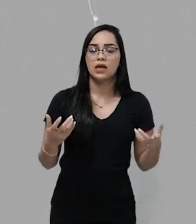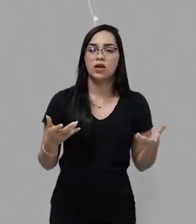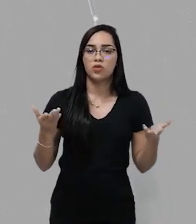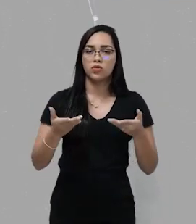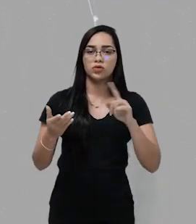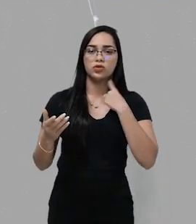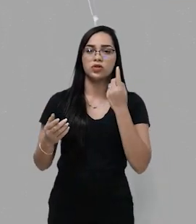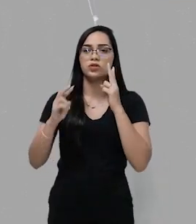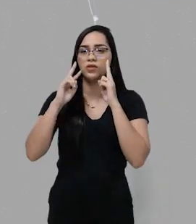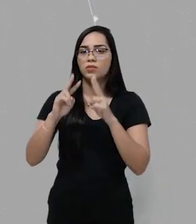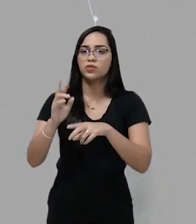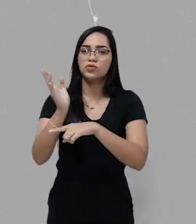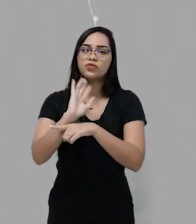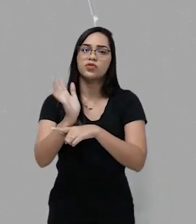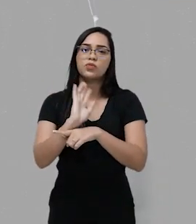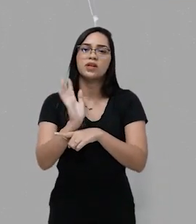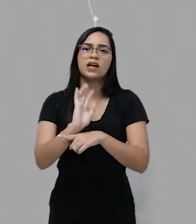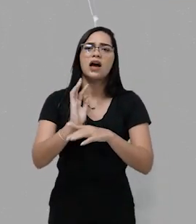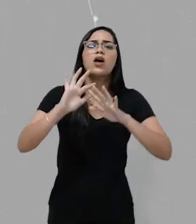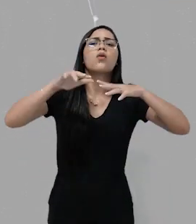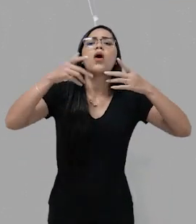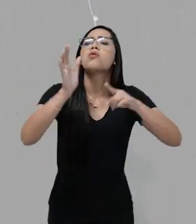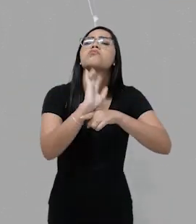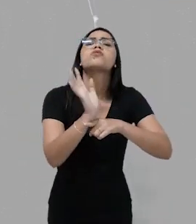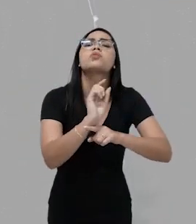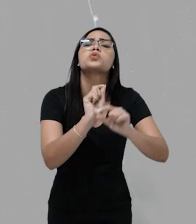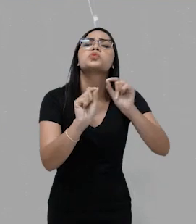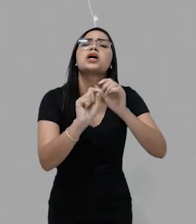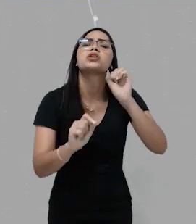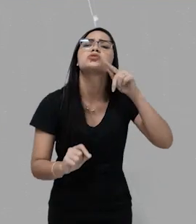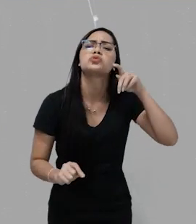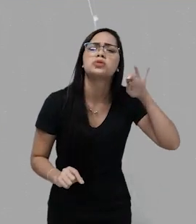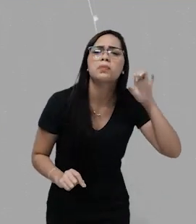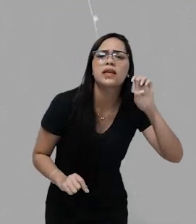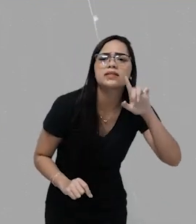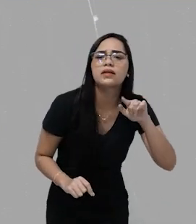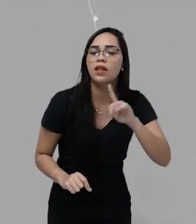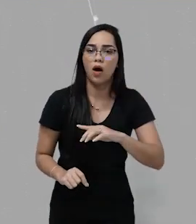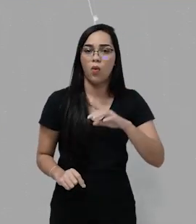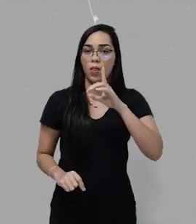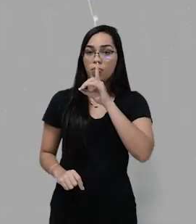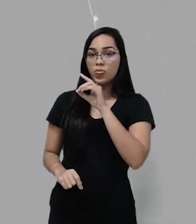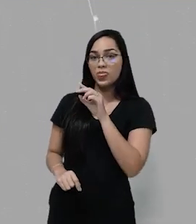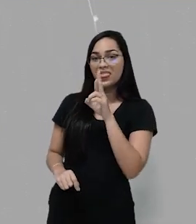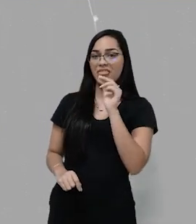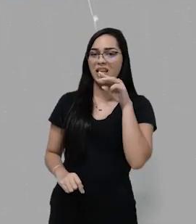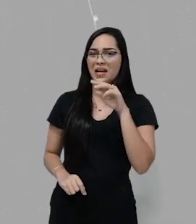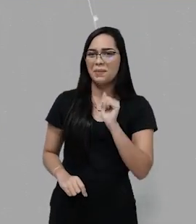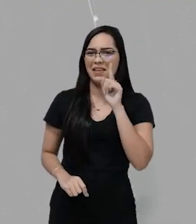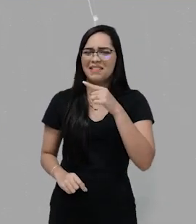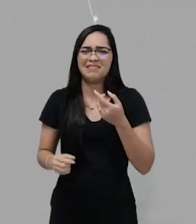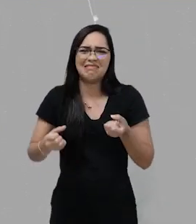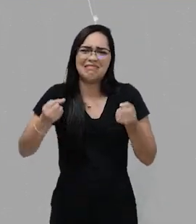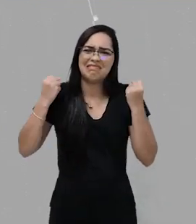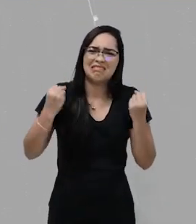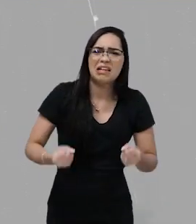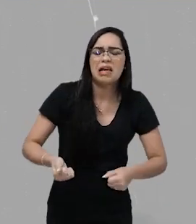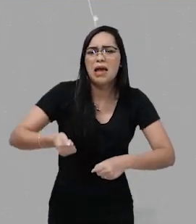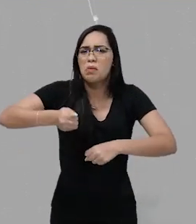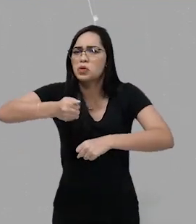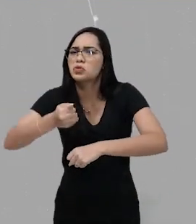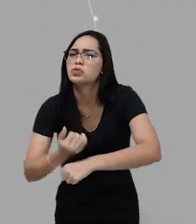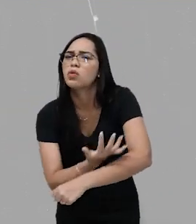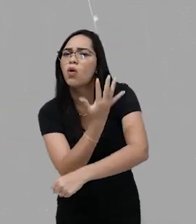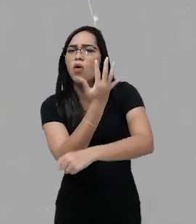hoje nós assistimos filme. Ah, vamos assistir. Que filme é esse? É suspense? Não é drama. É aquele filme carregado de